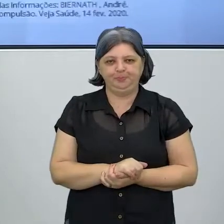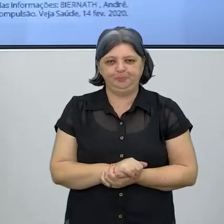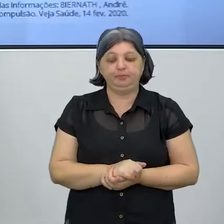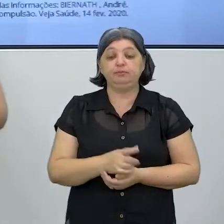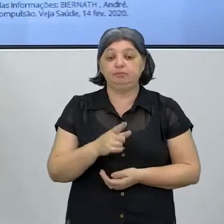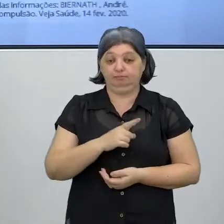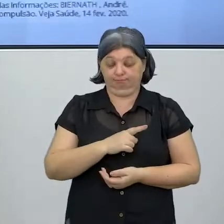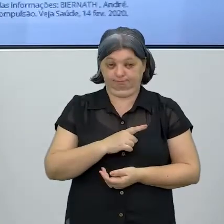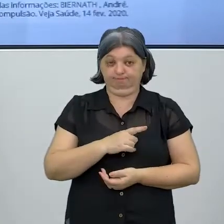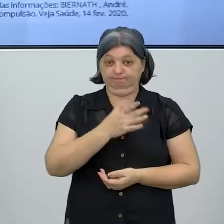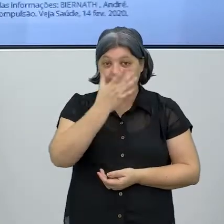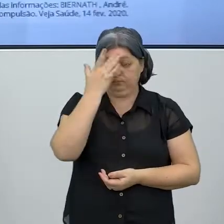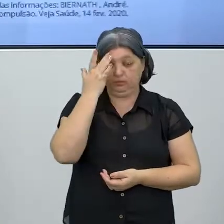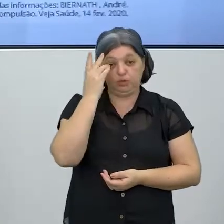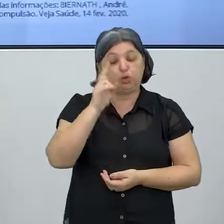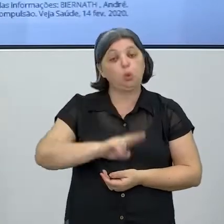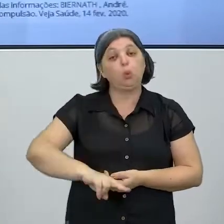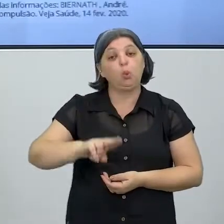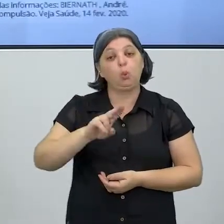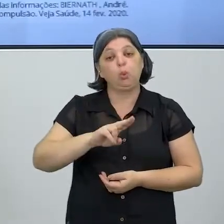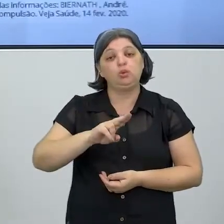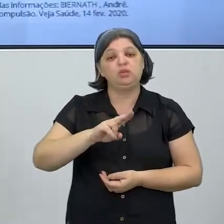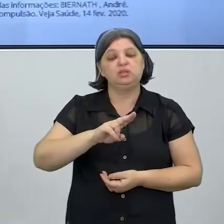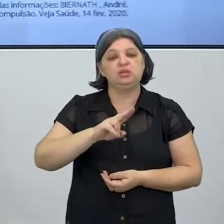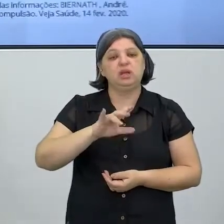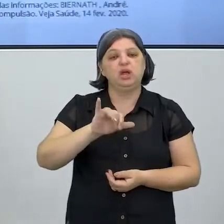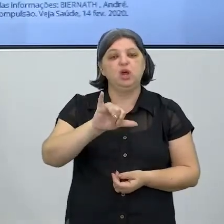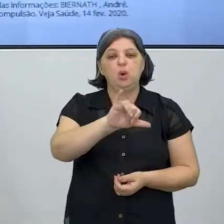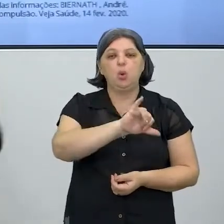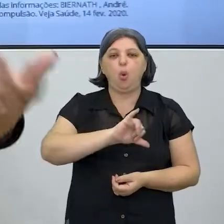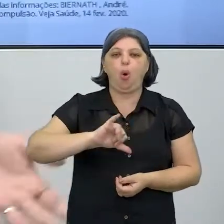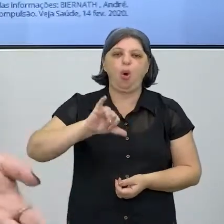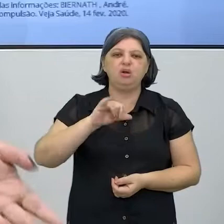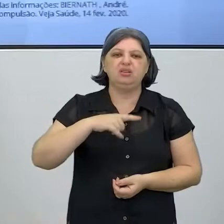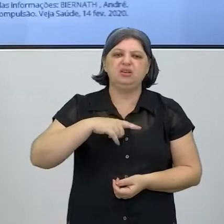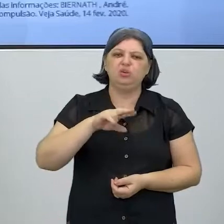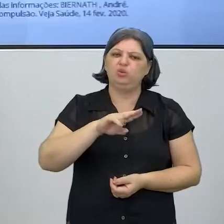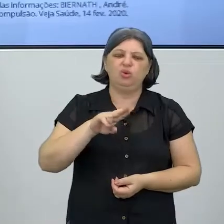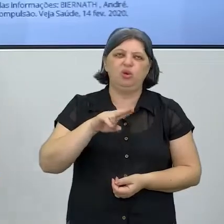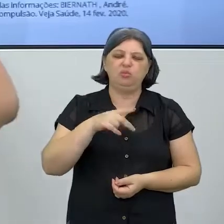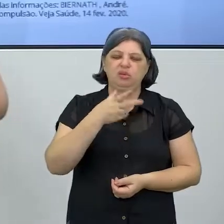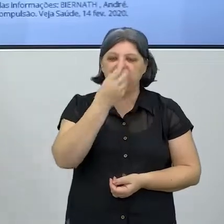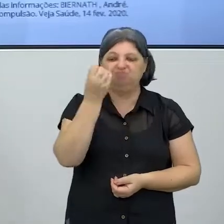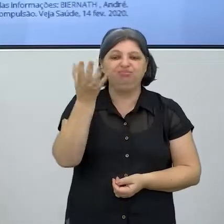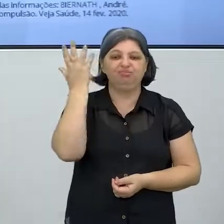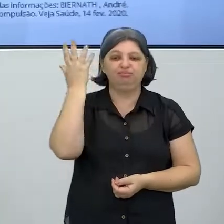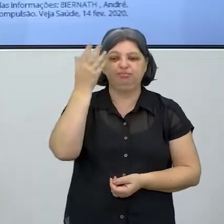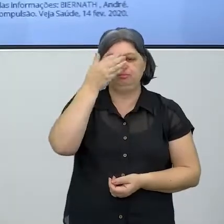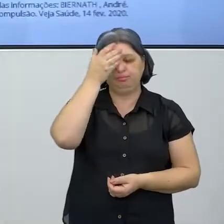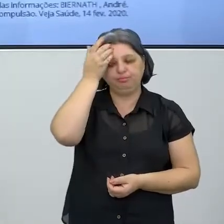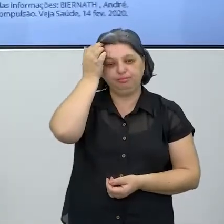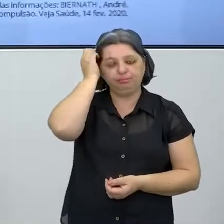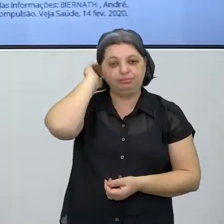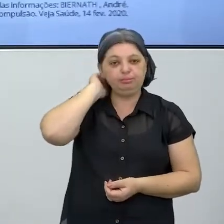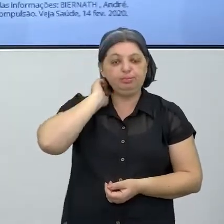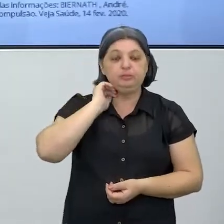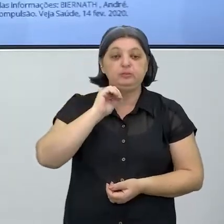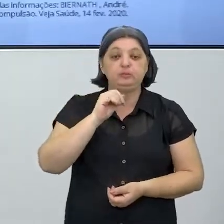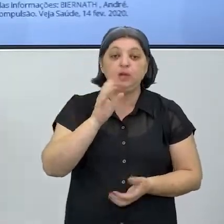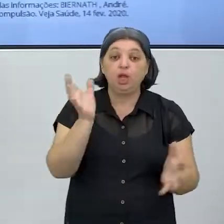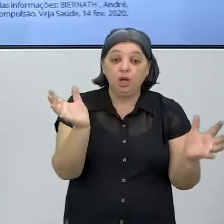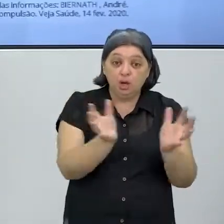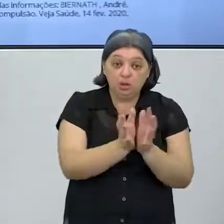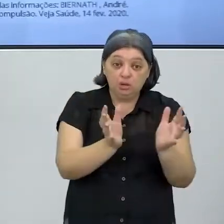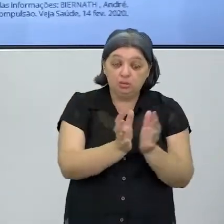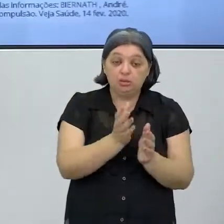muita gente que usa óleo, que é um óleo específico, tem um nome, eu não vou lembrar do nome, que a galera injeta pra